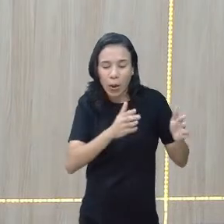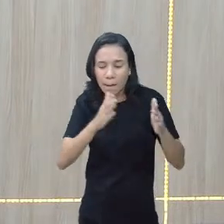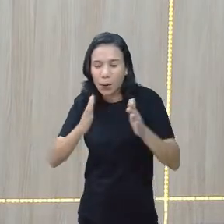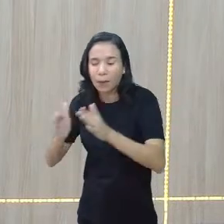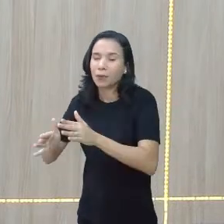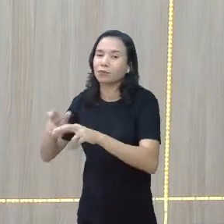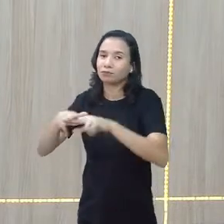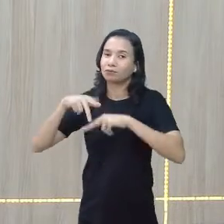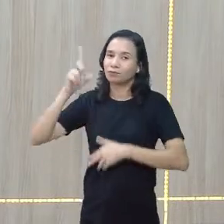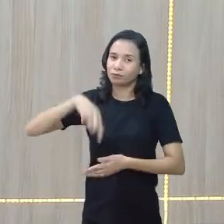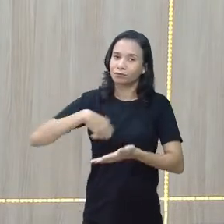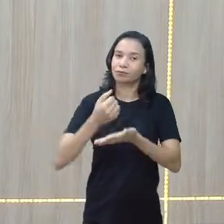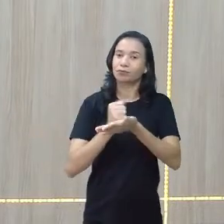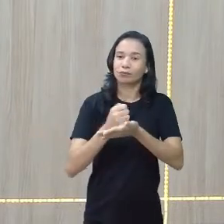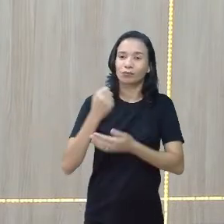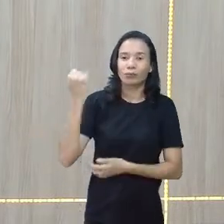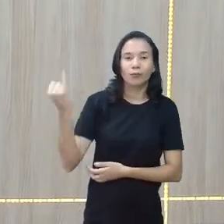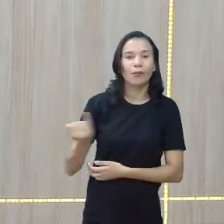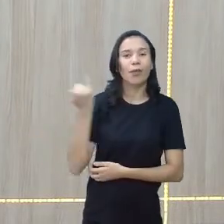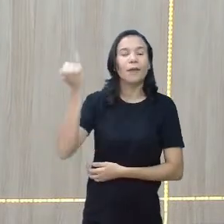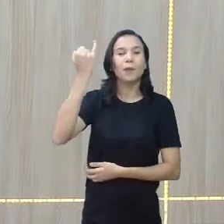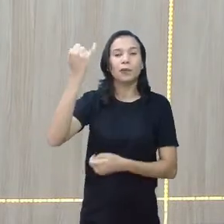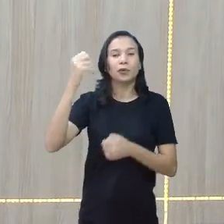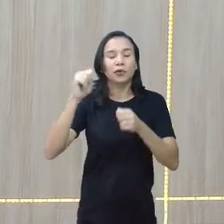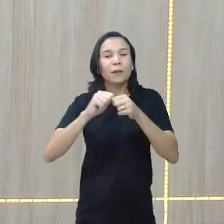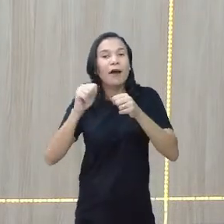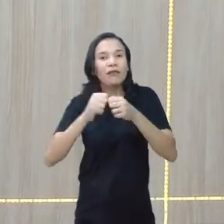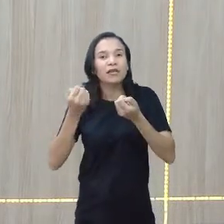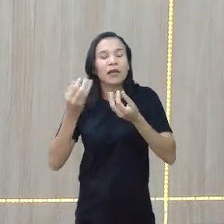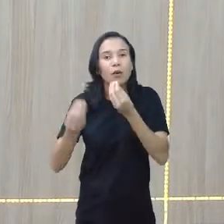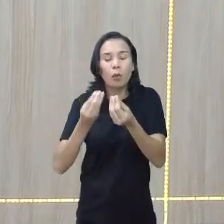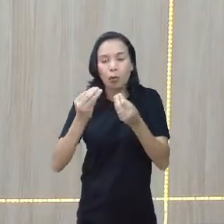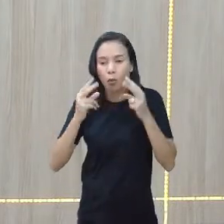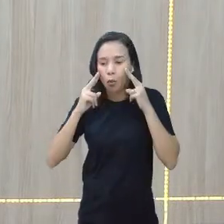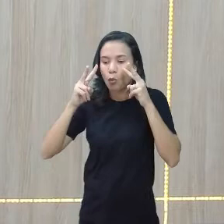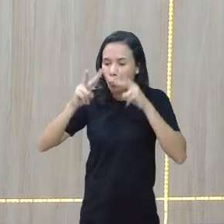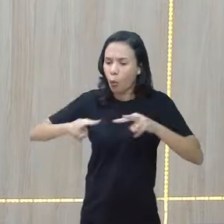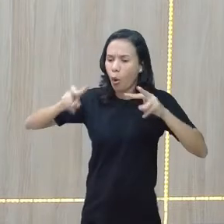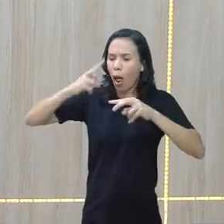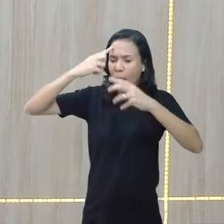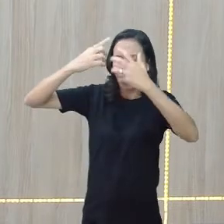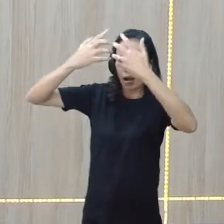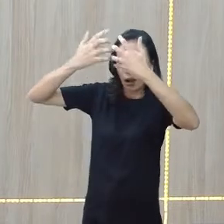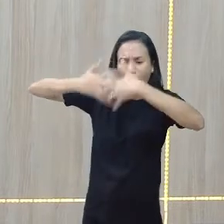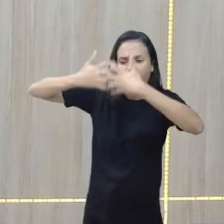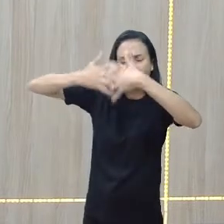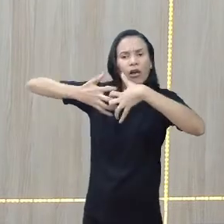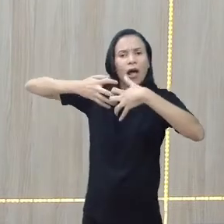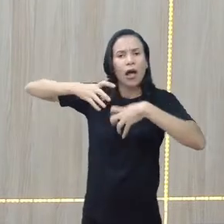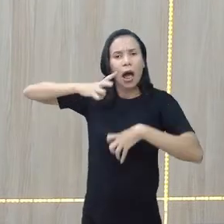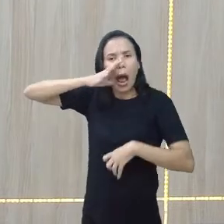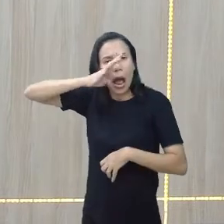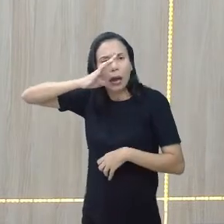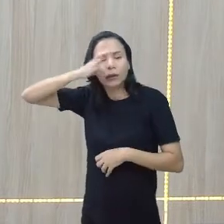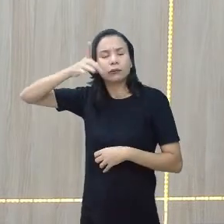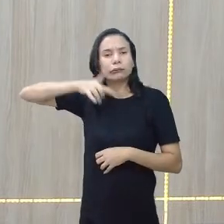são importantes para a configuração desse olhar crítico, reflexivo, né, que